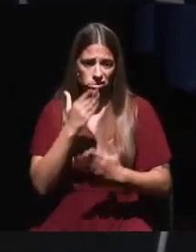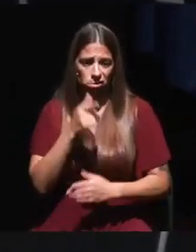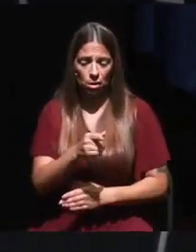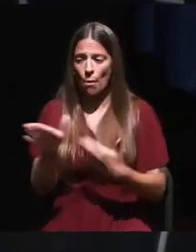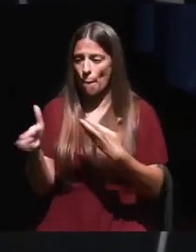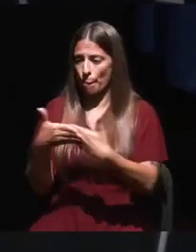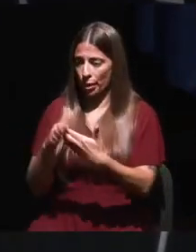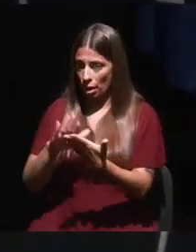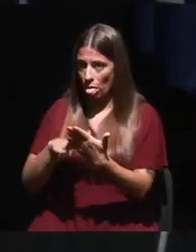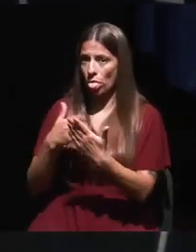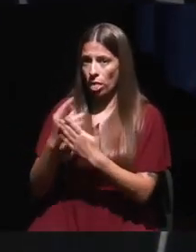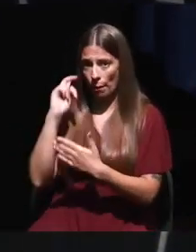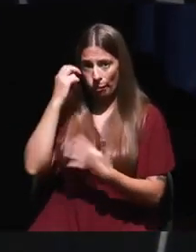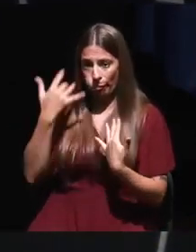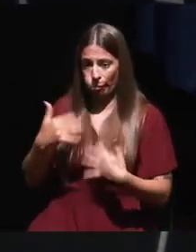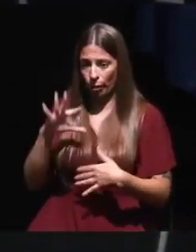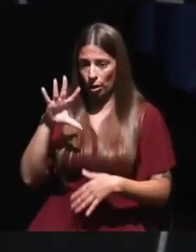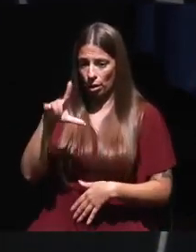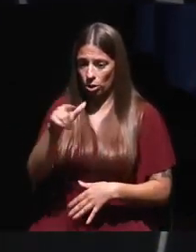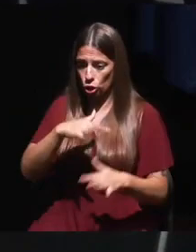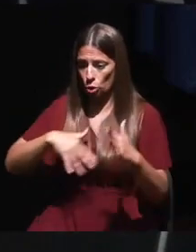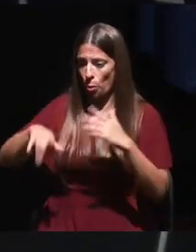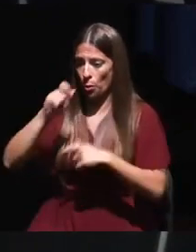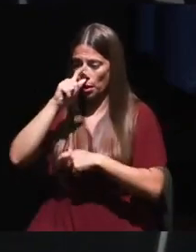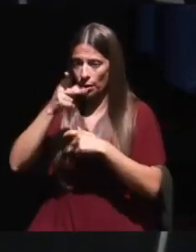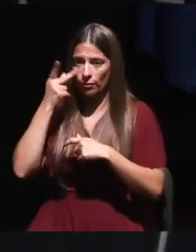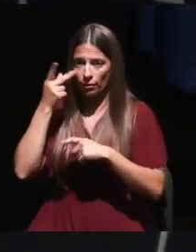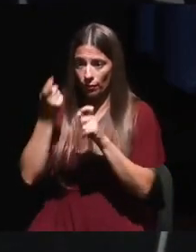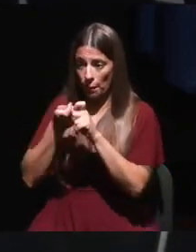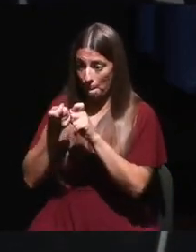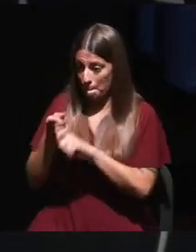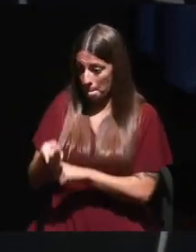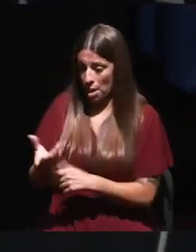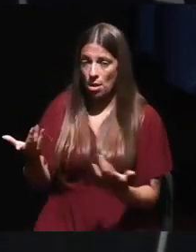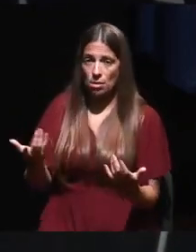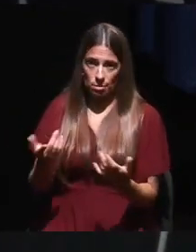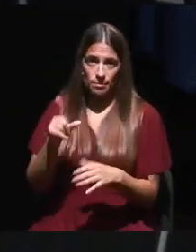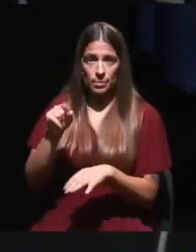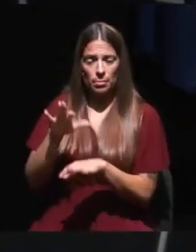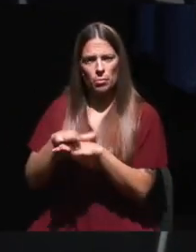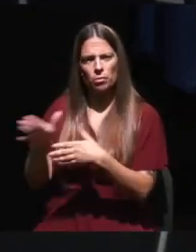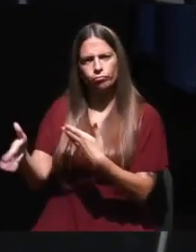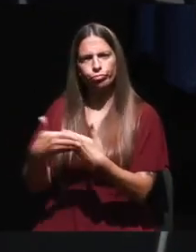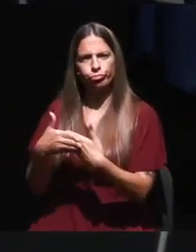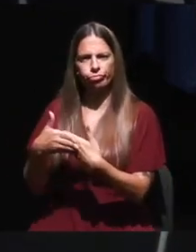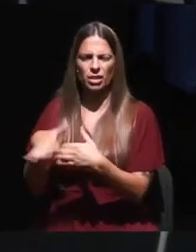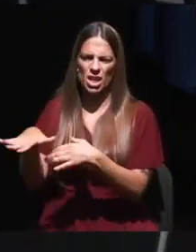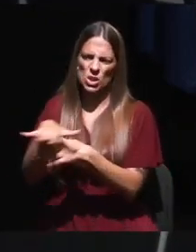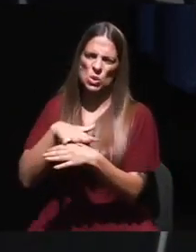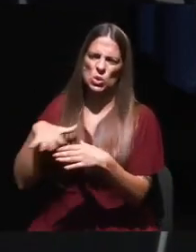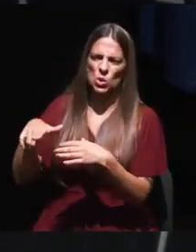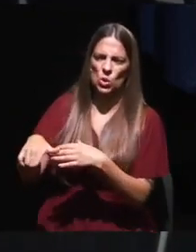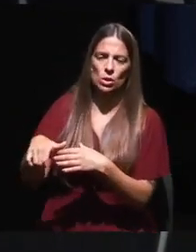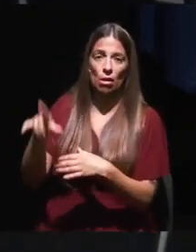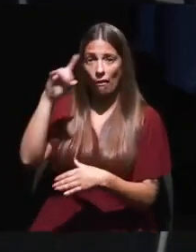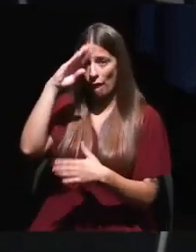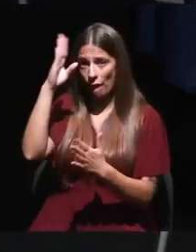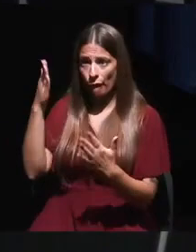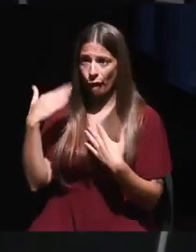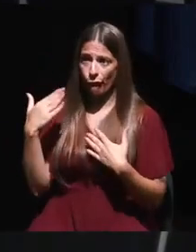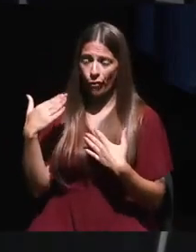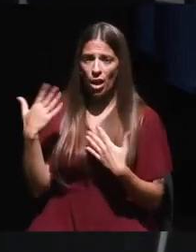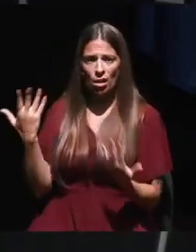também um custo grande para a população de Lisboa, para as pessoas que vivem junto ao Parque da Bela Vista, até porque este fecho acontece em época de